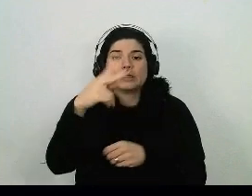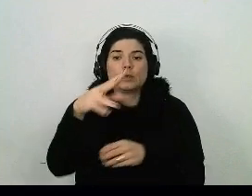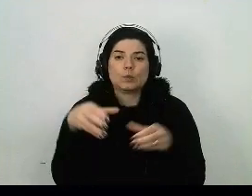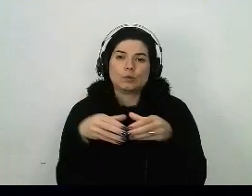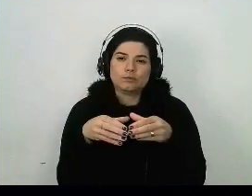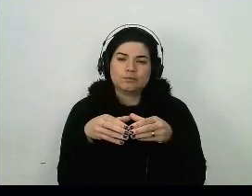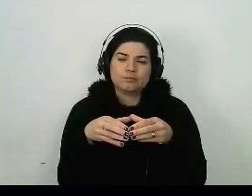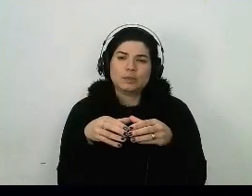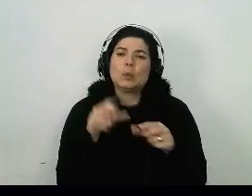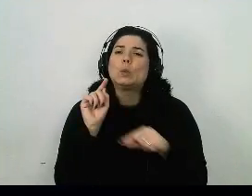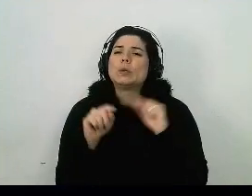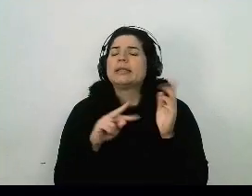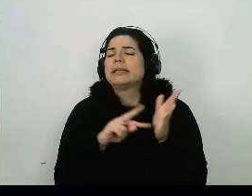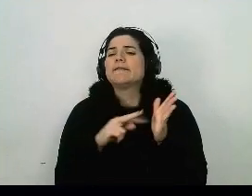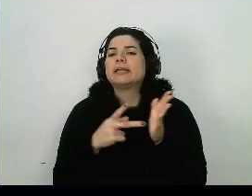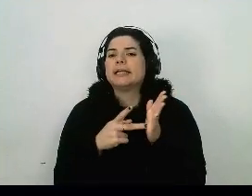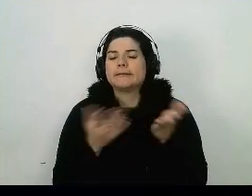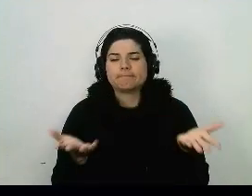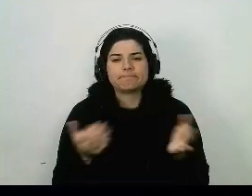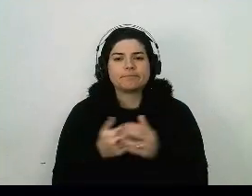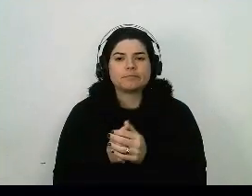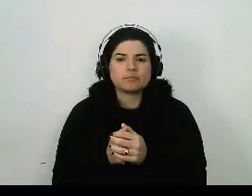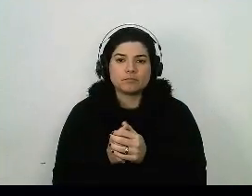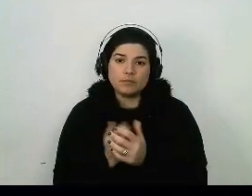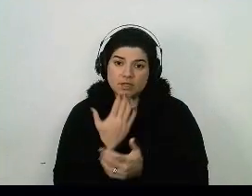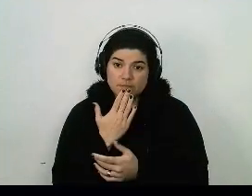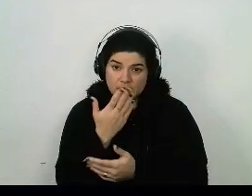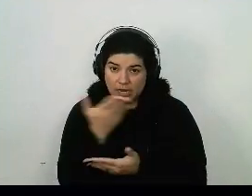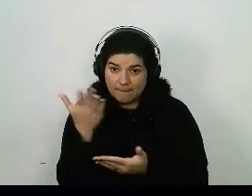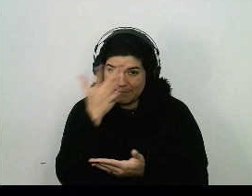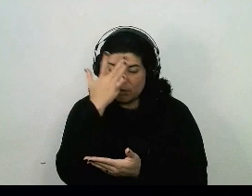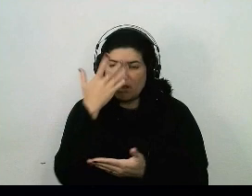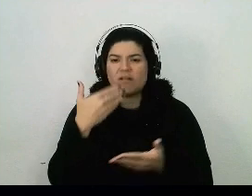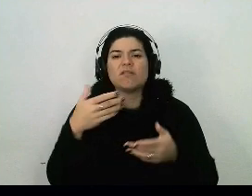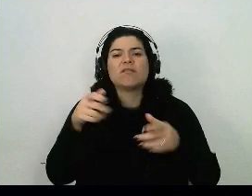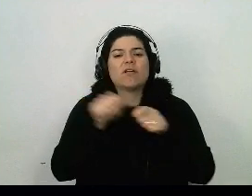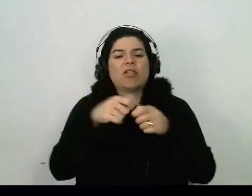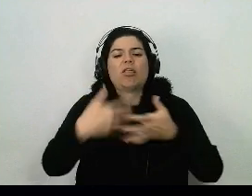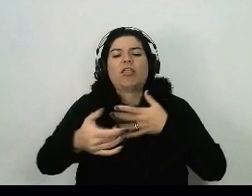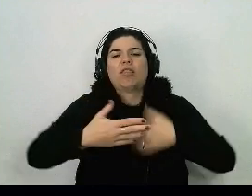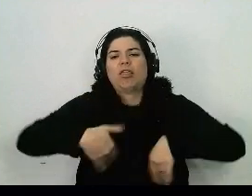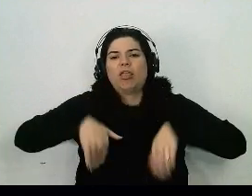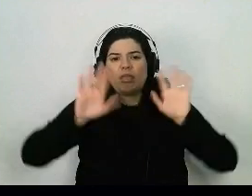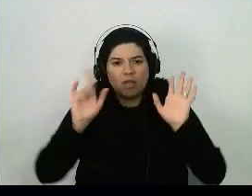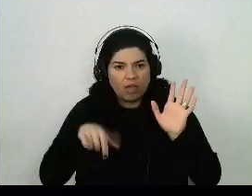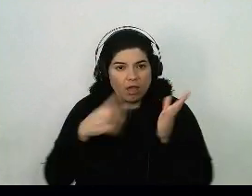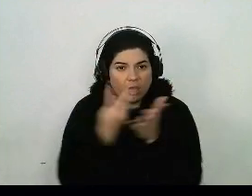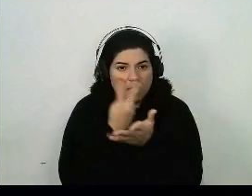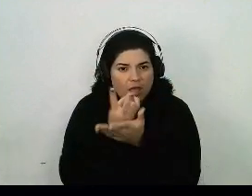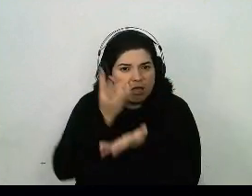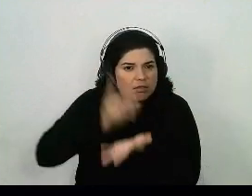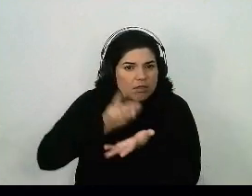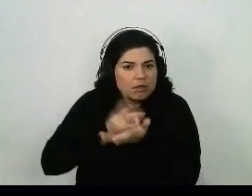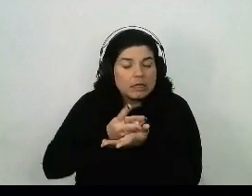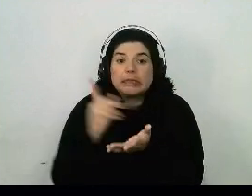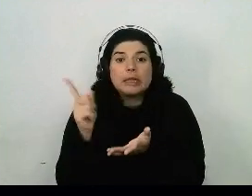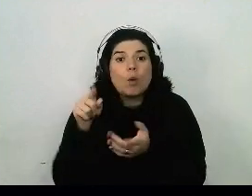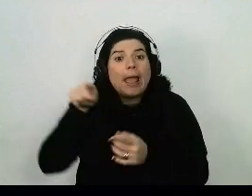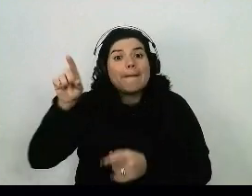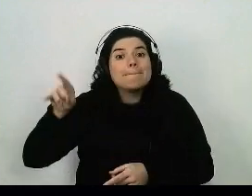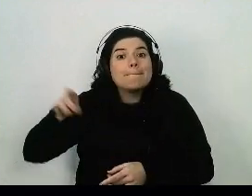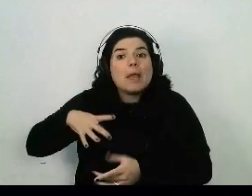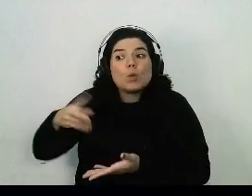significa dizer que eu não tô pedindo para as pessoas fazerem de qualquer jeito errado o tempo todo tá o que eu quero é que as pessoas não tenham medo de errar